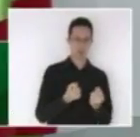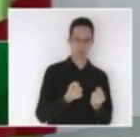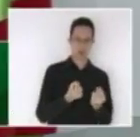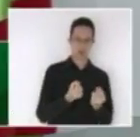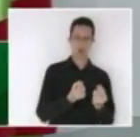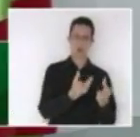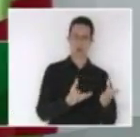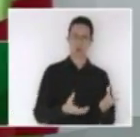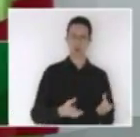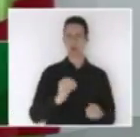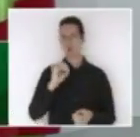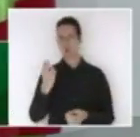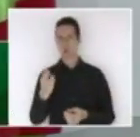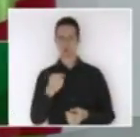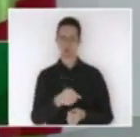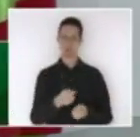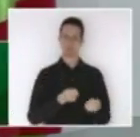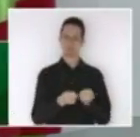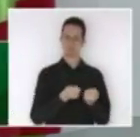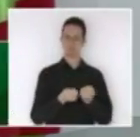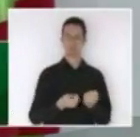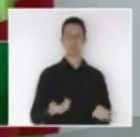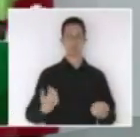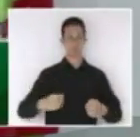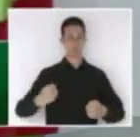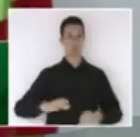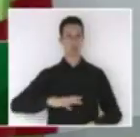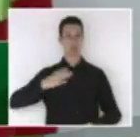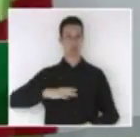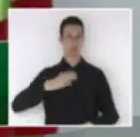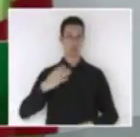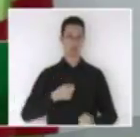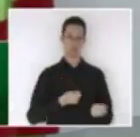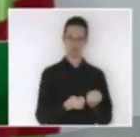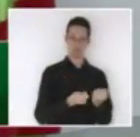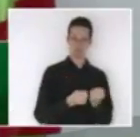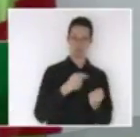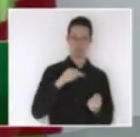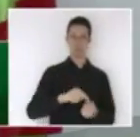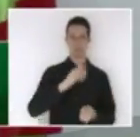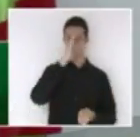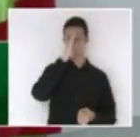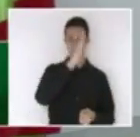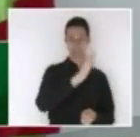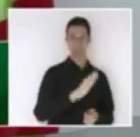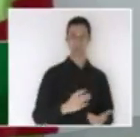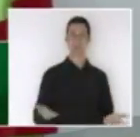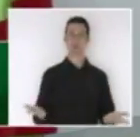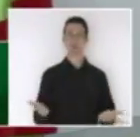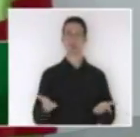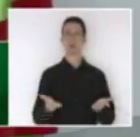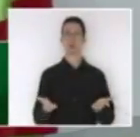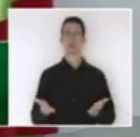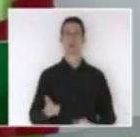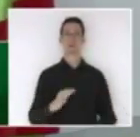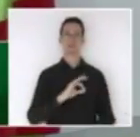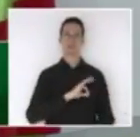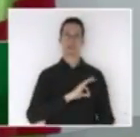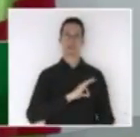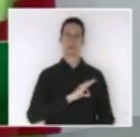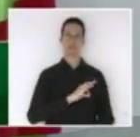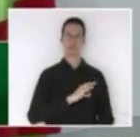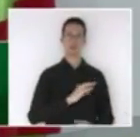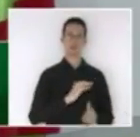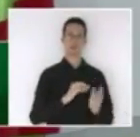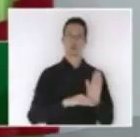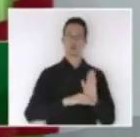aqui, porque aqui é prioridade. Mas agora, não dão as promoções para os policiais civis linha de